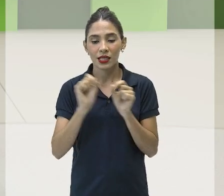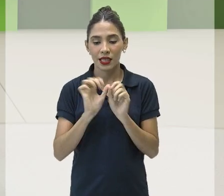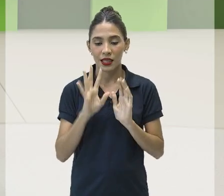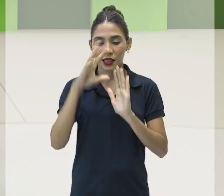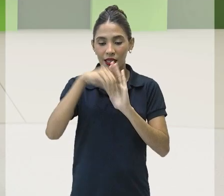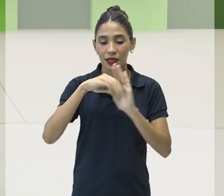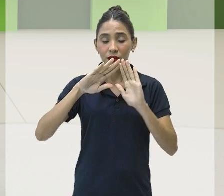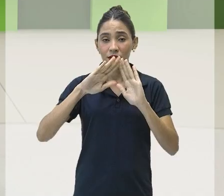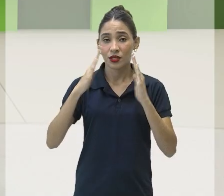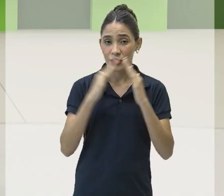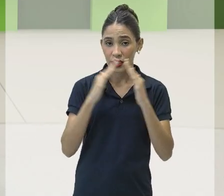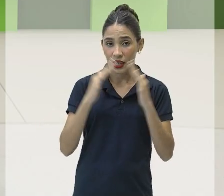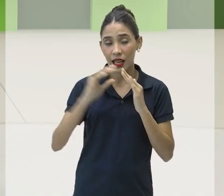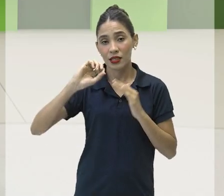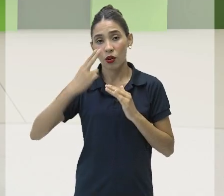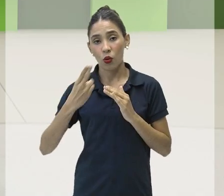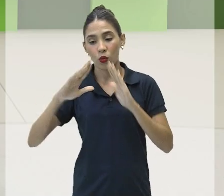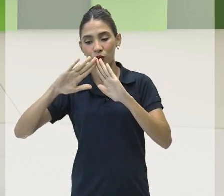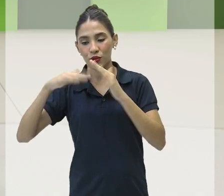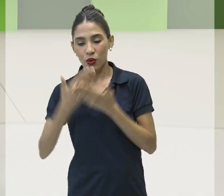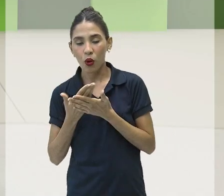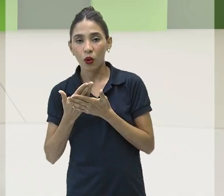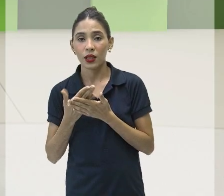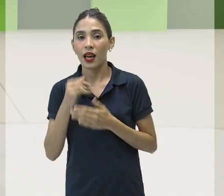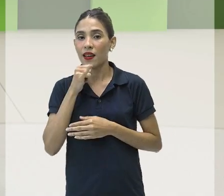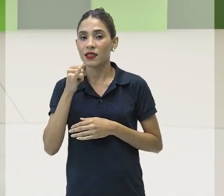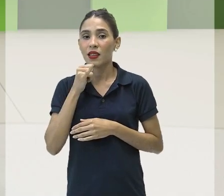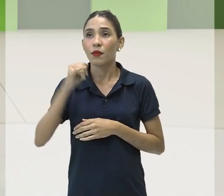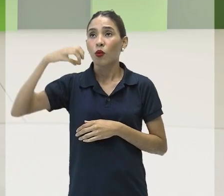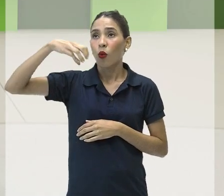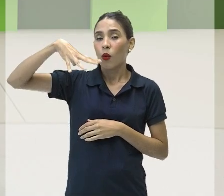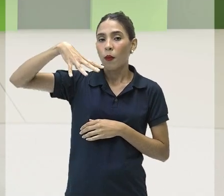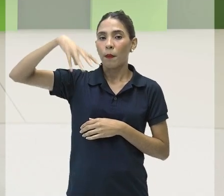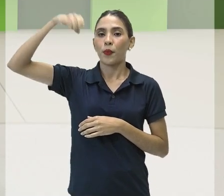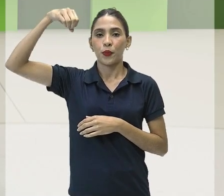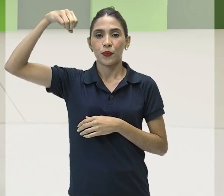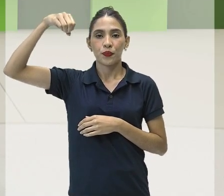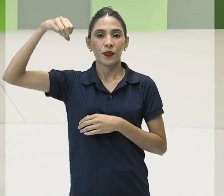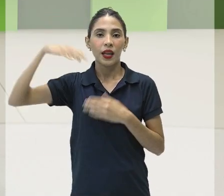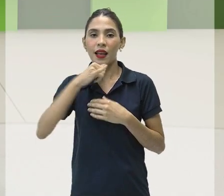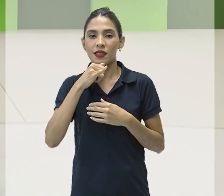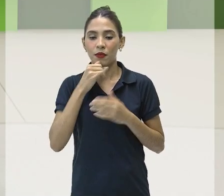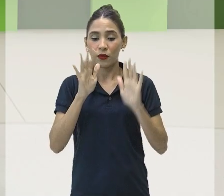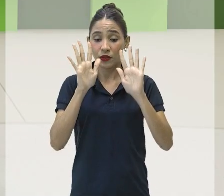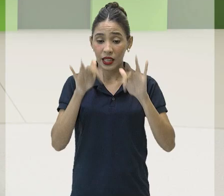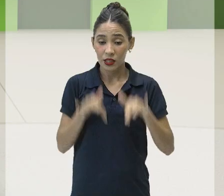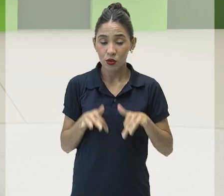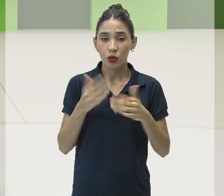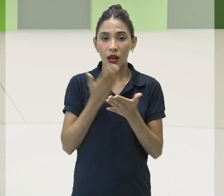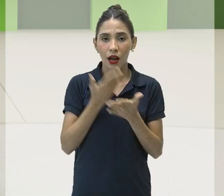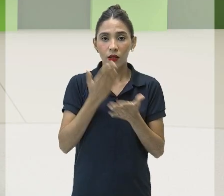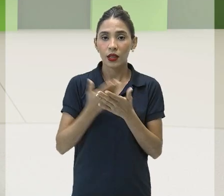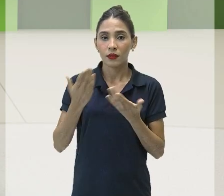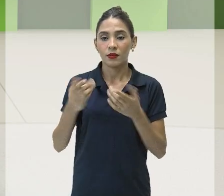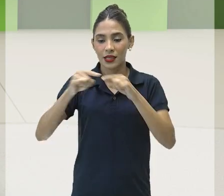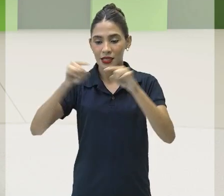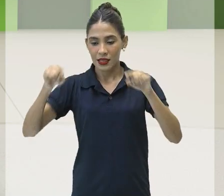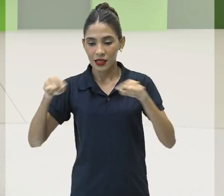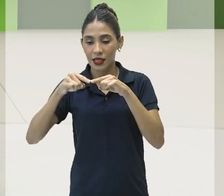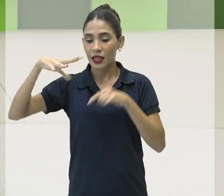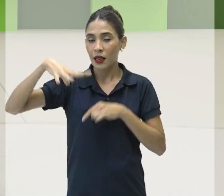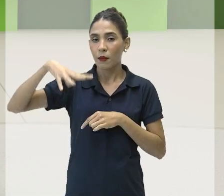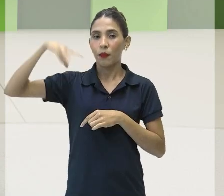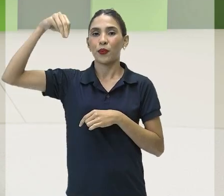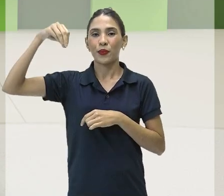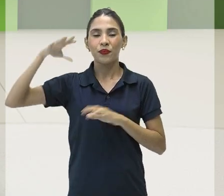na escola. Apagar a luz de um ambiente que não tenha ninguém, né? Finalizou aí a aula, apaga a luz antes de ir embora,